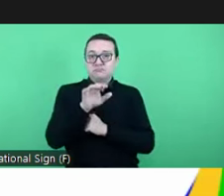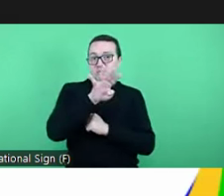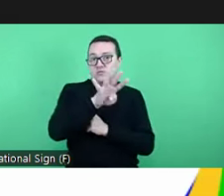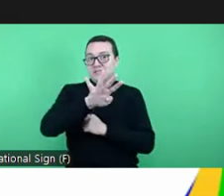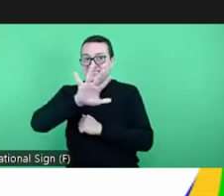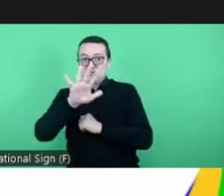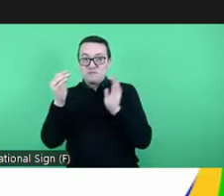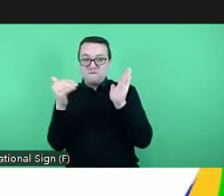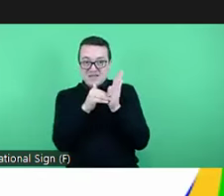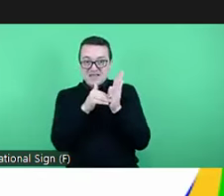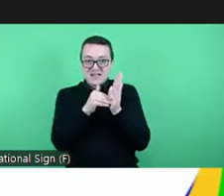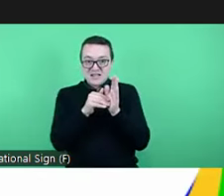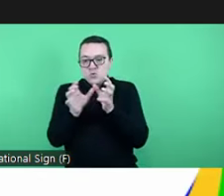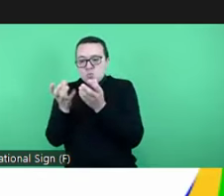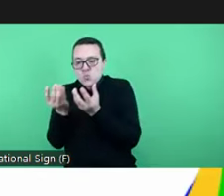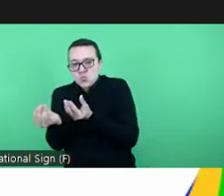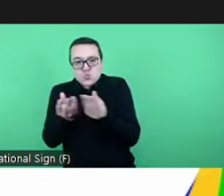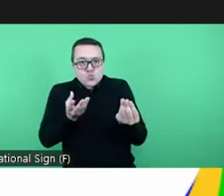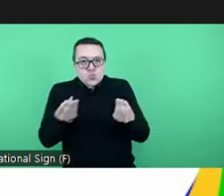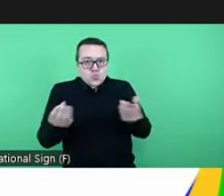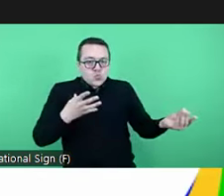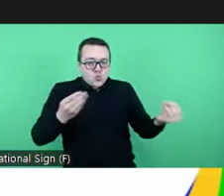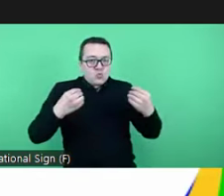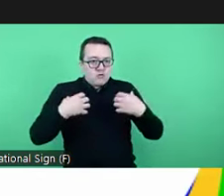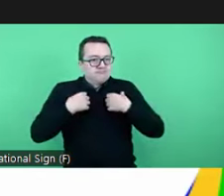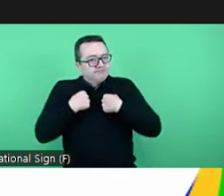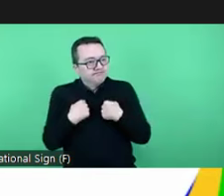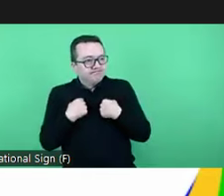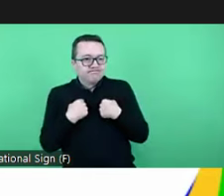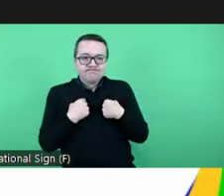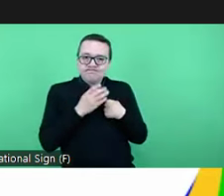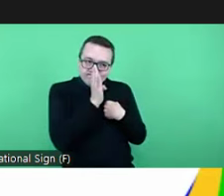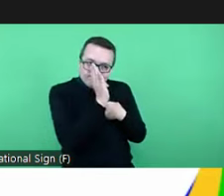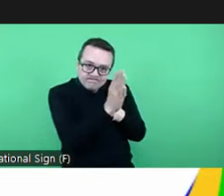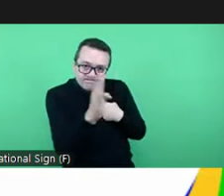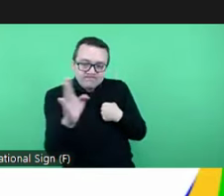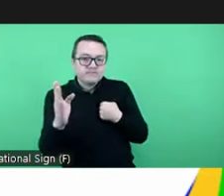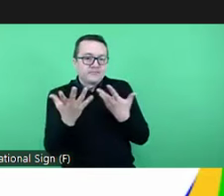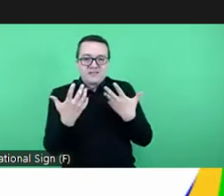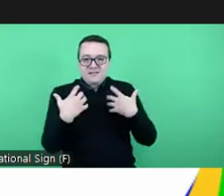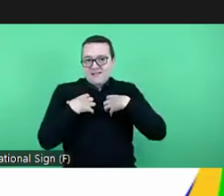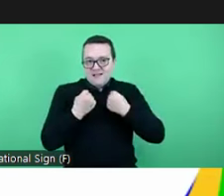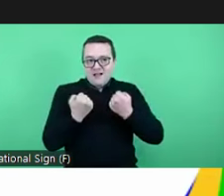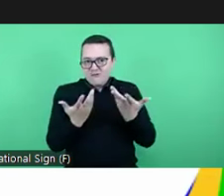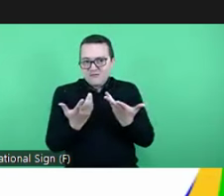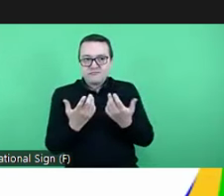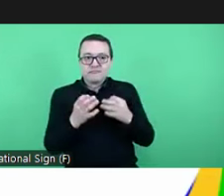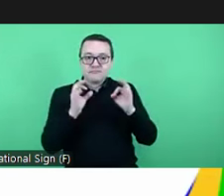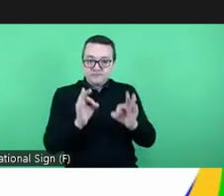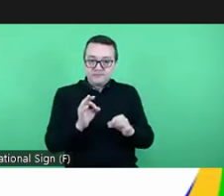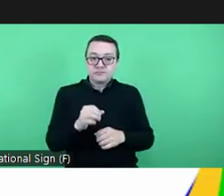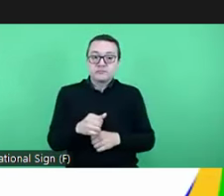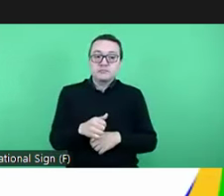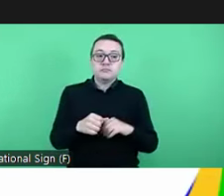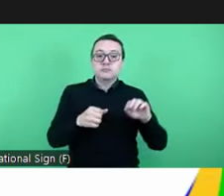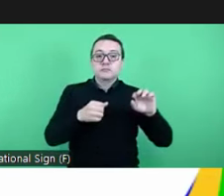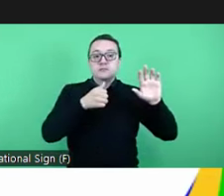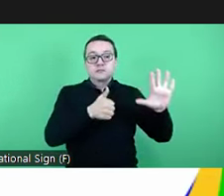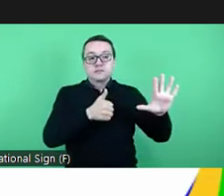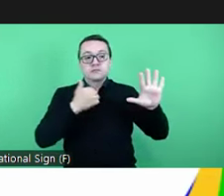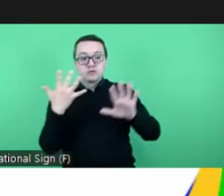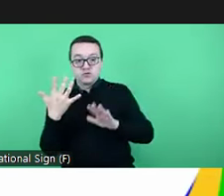quase 1 milhão de profissionais de 45,000. atenção It primária translates em to saúde, mais de 100 45,000 mil equipes basic cofinanciadas pelo health Ministério. A gente